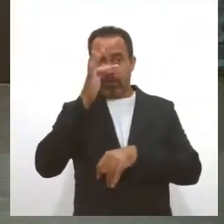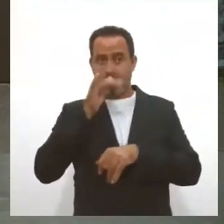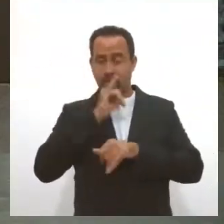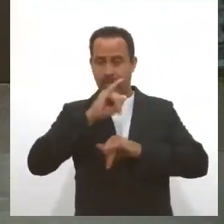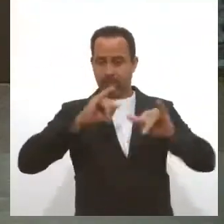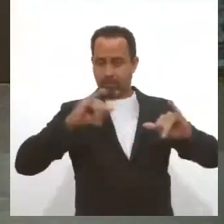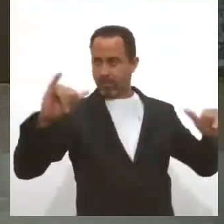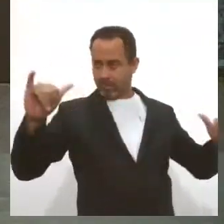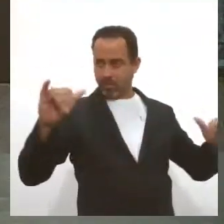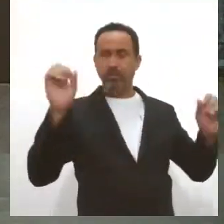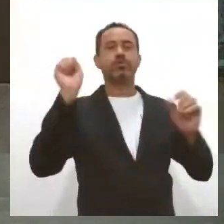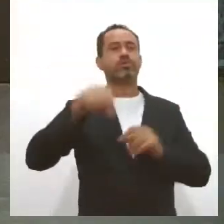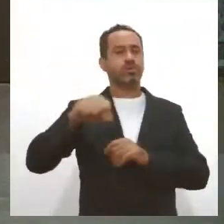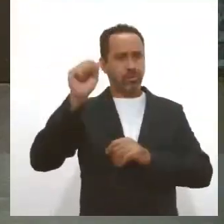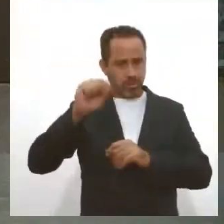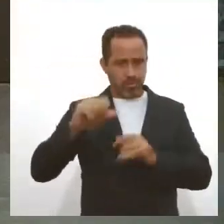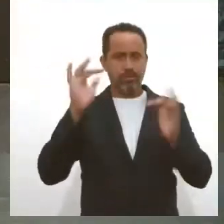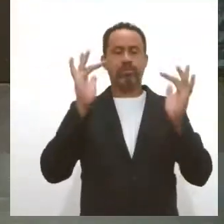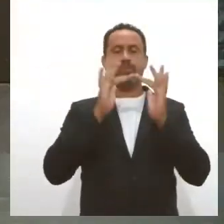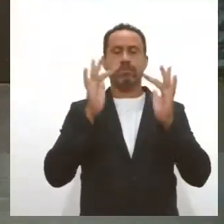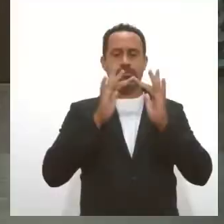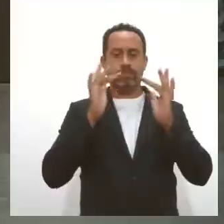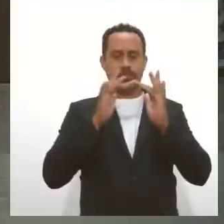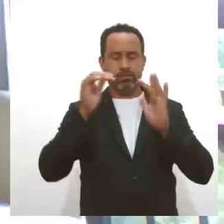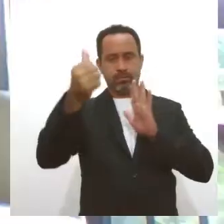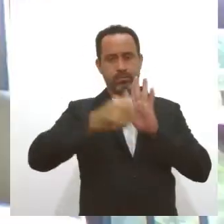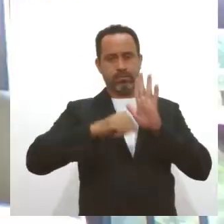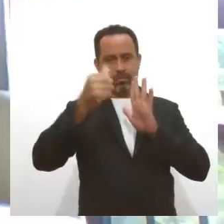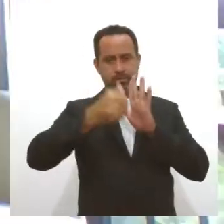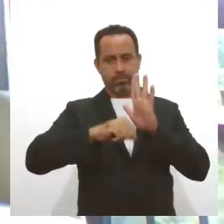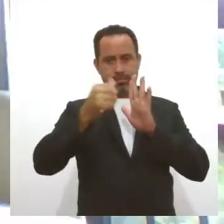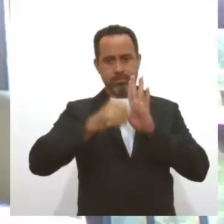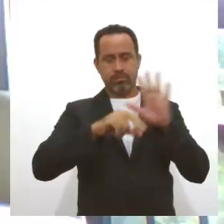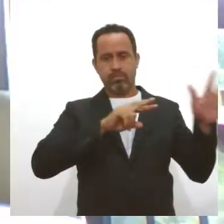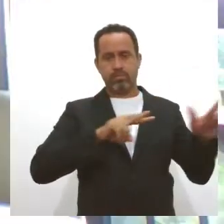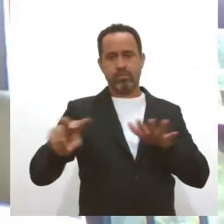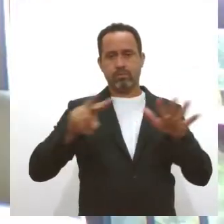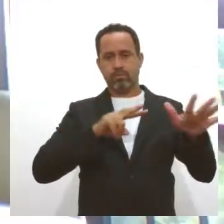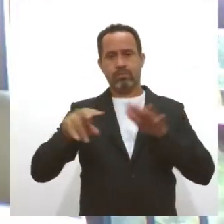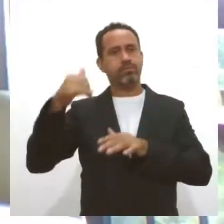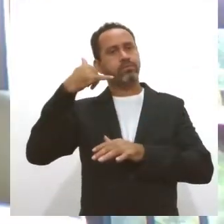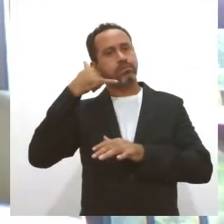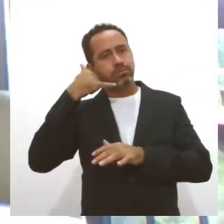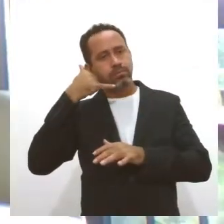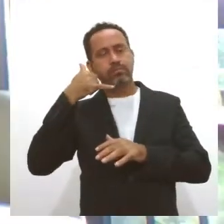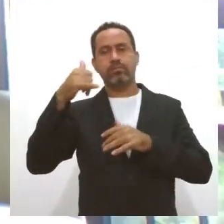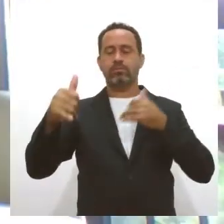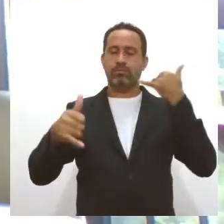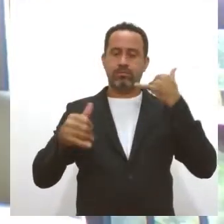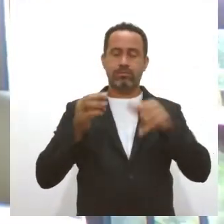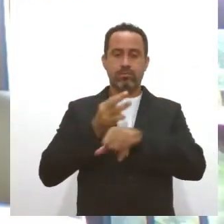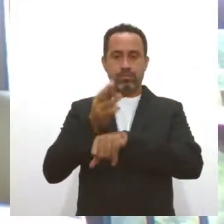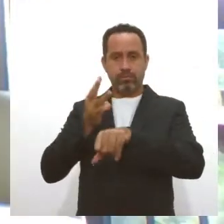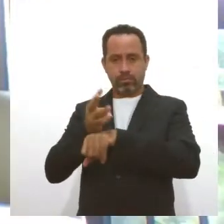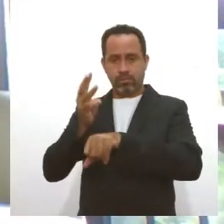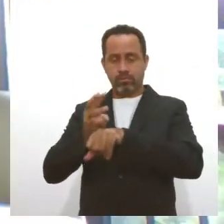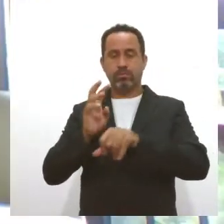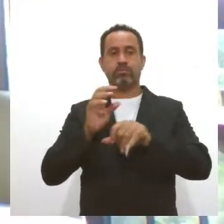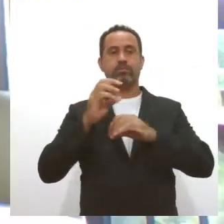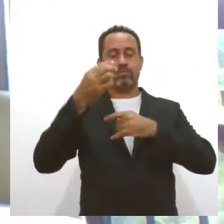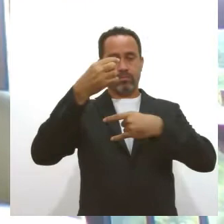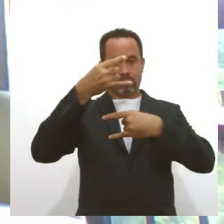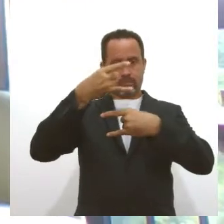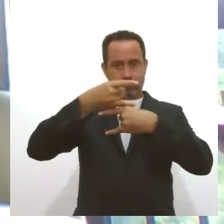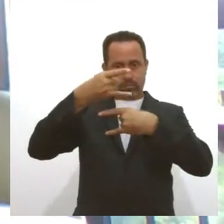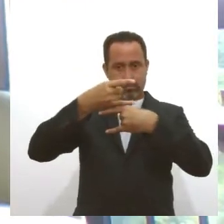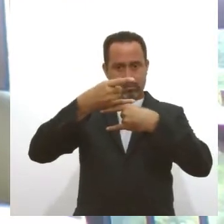Sim, sim. Nós temos contatos, monitoramentos que nós fazemos semanalmente, um contato que nós fazemos virtual, através de